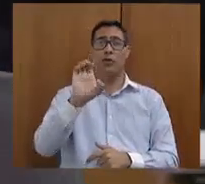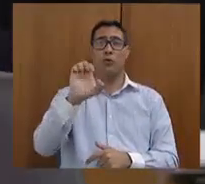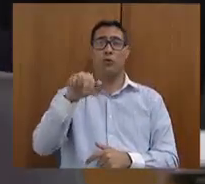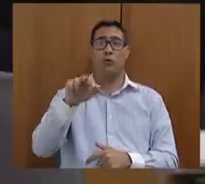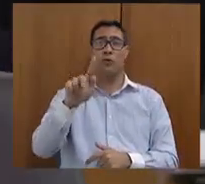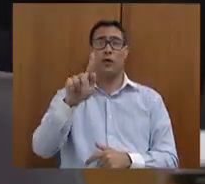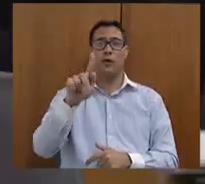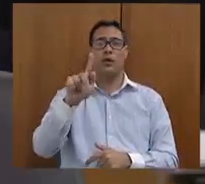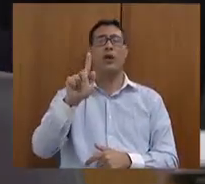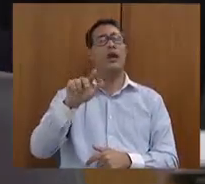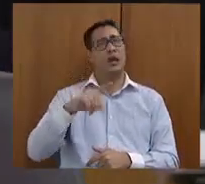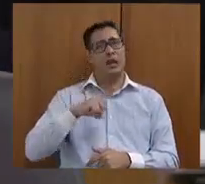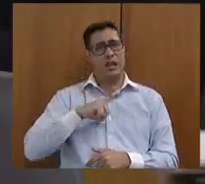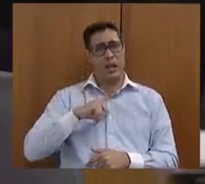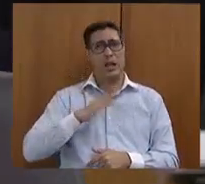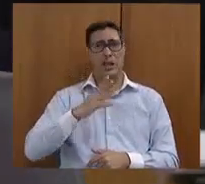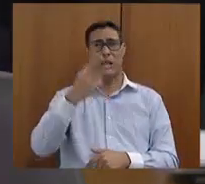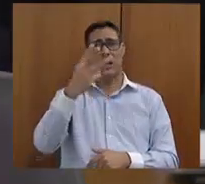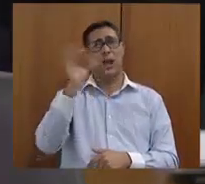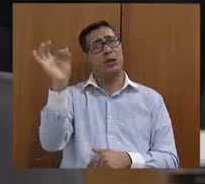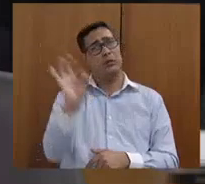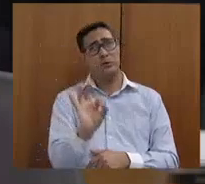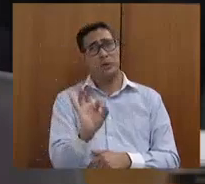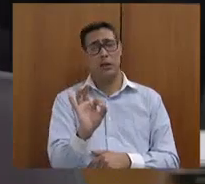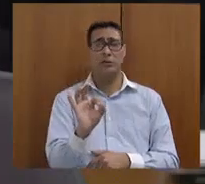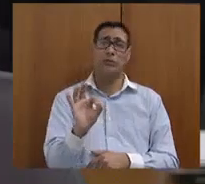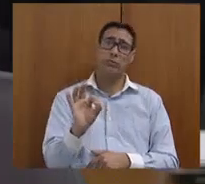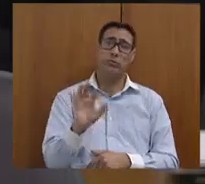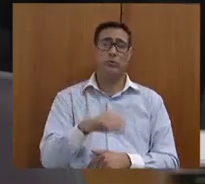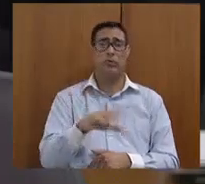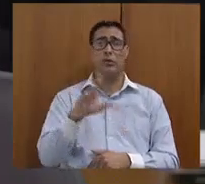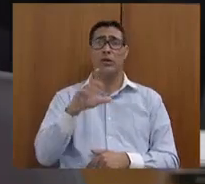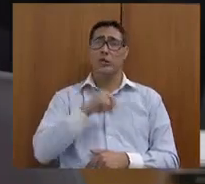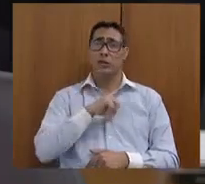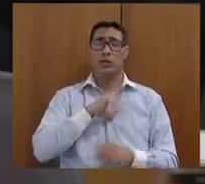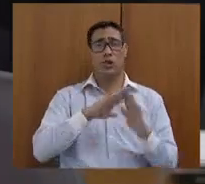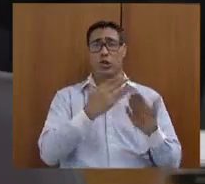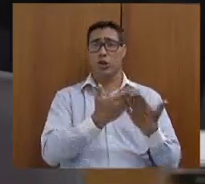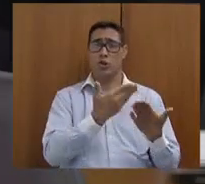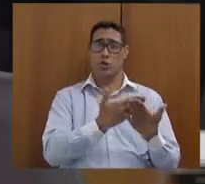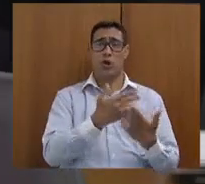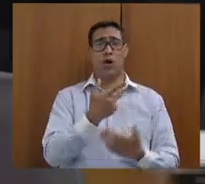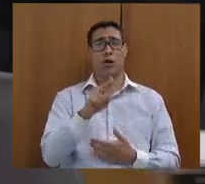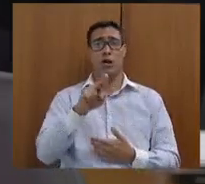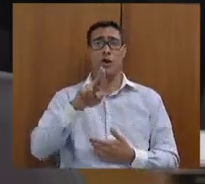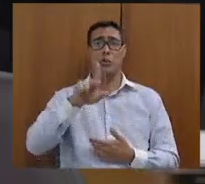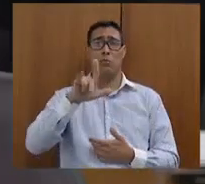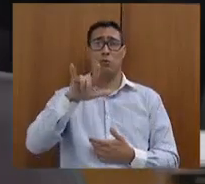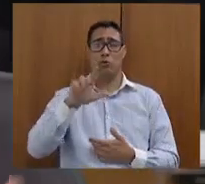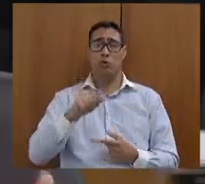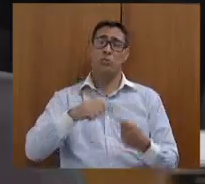assim tem já prever 3% de candidatos egresso escola pública declarado quilombolas indígenas